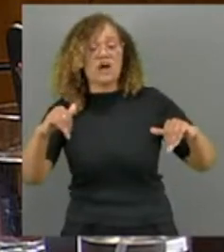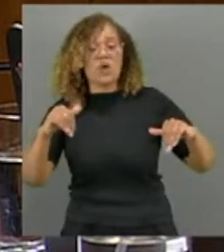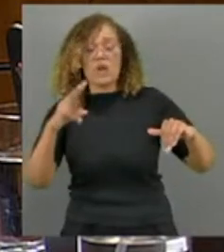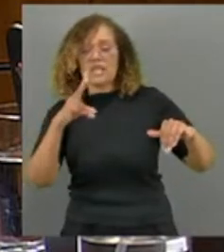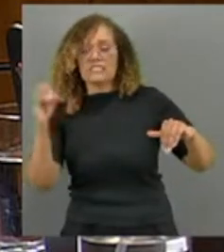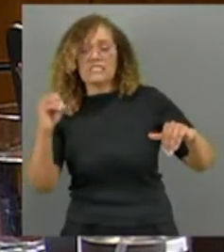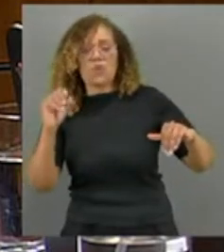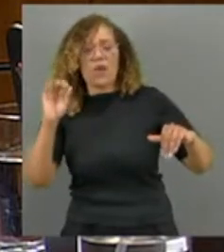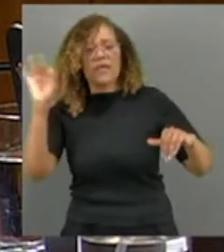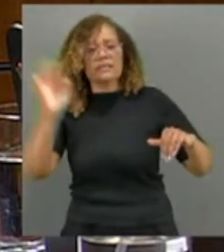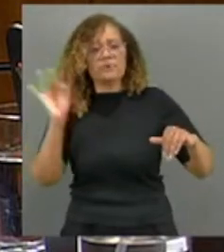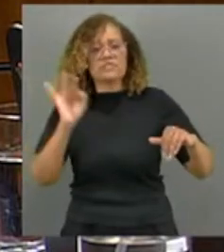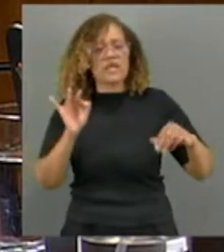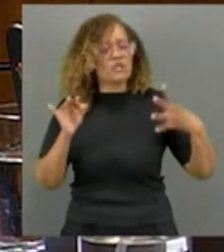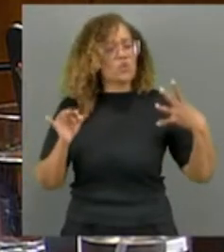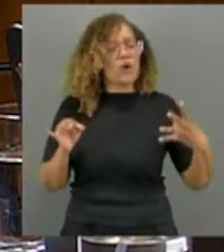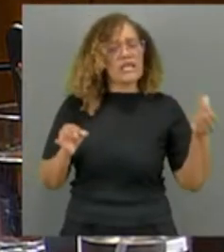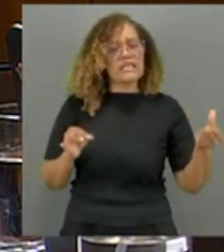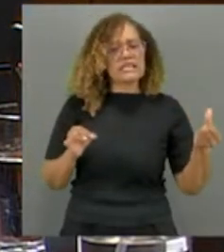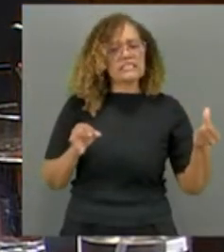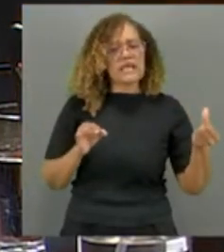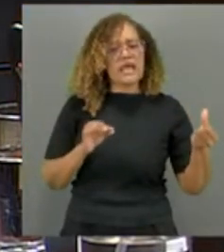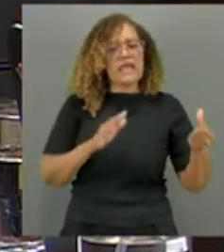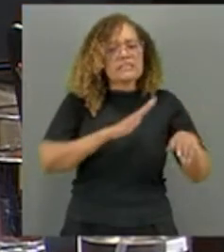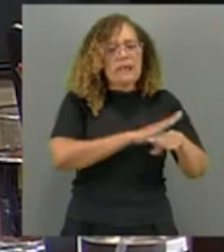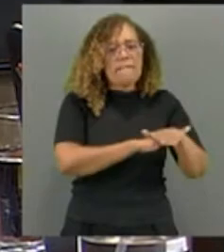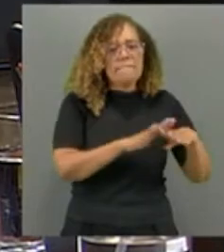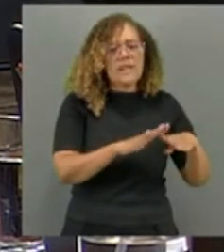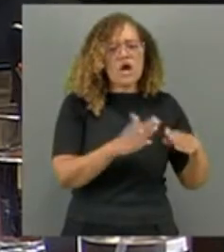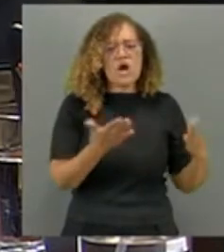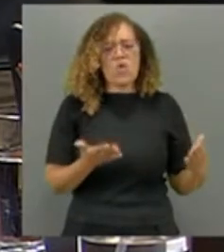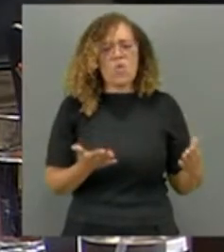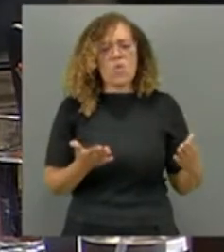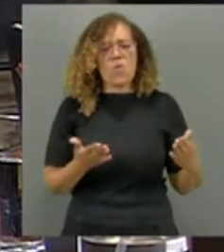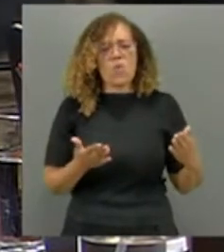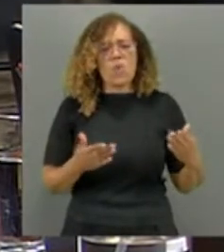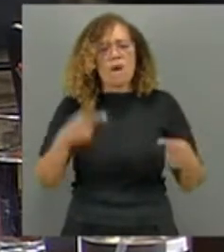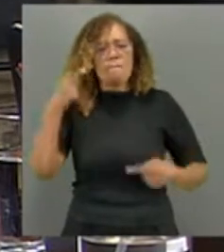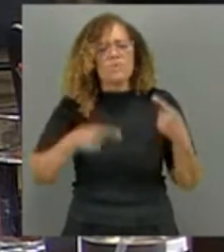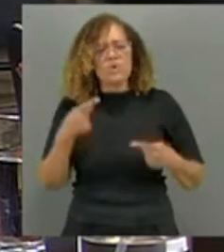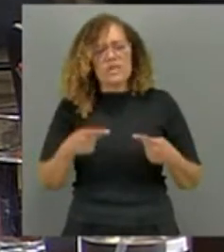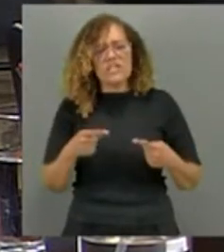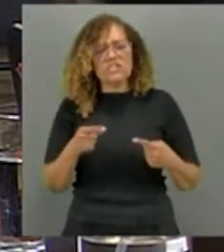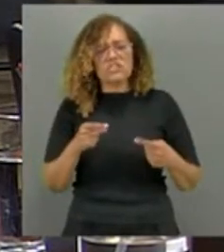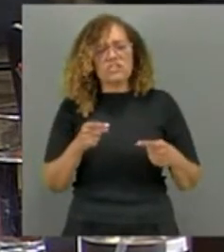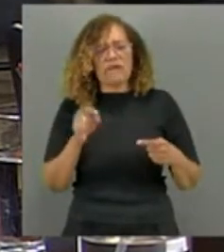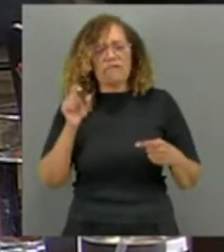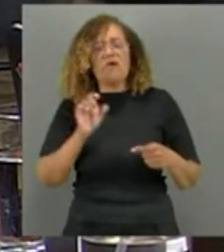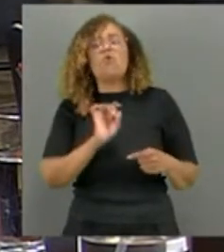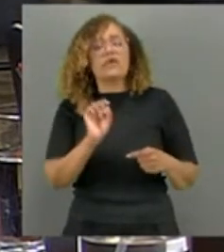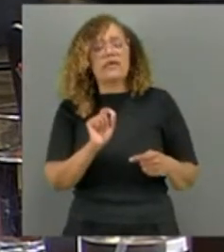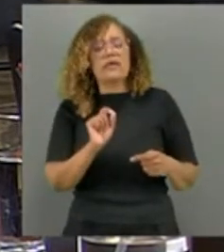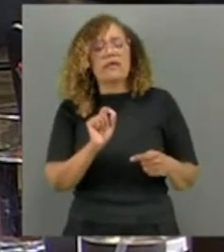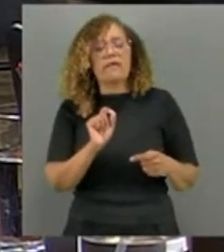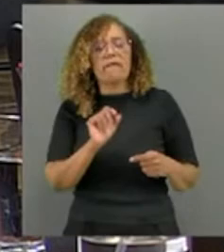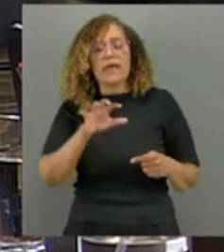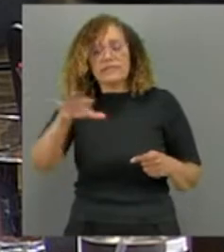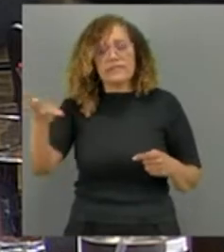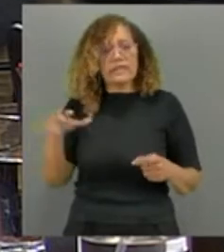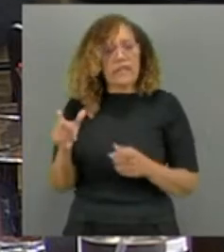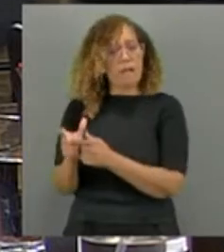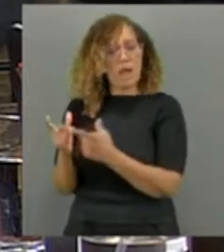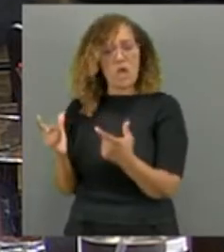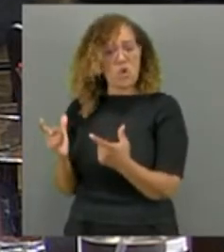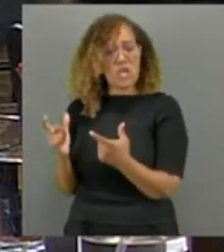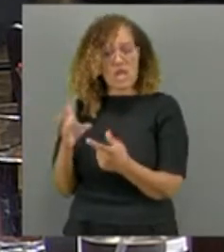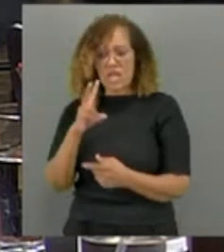dizendo, 46% de pardos. Essa política vai privilegiar a maioria. Nós estamos estabelecendo